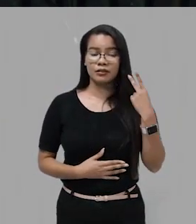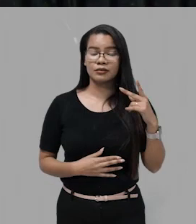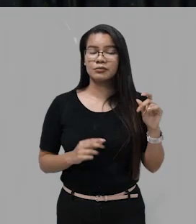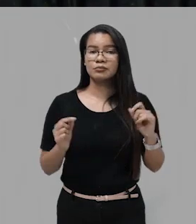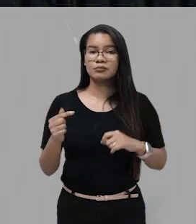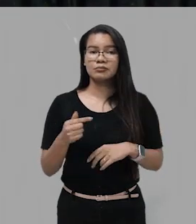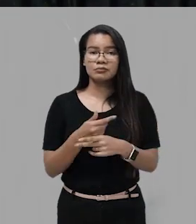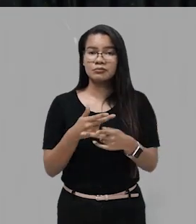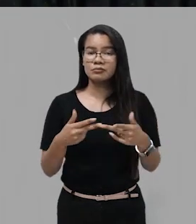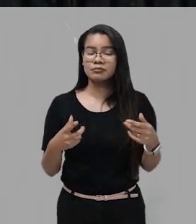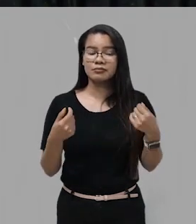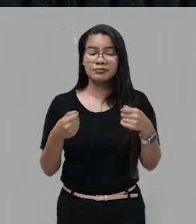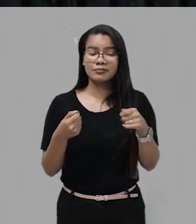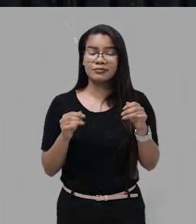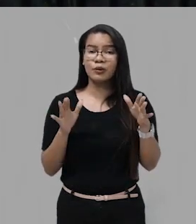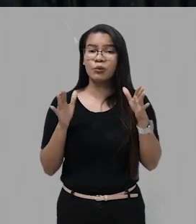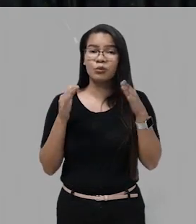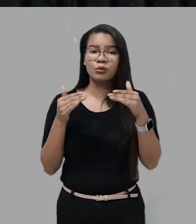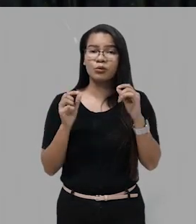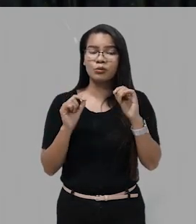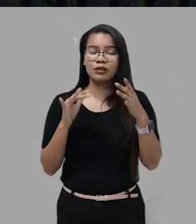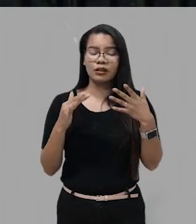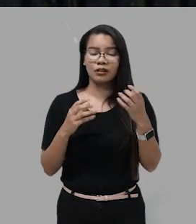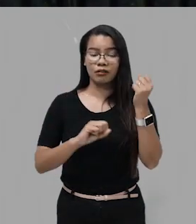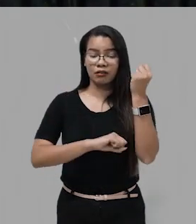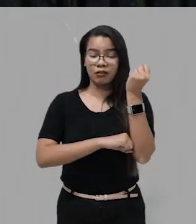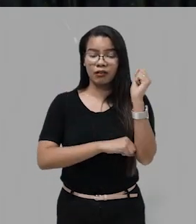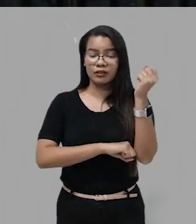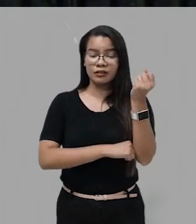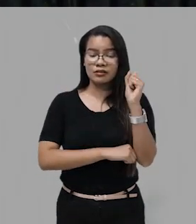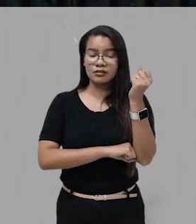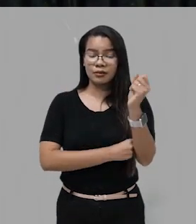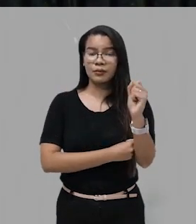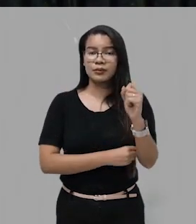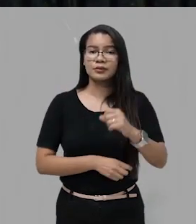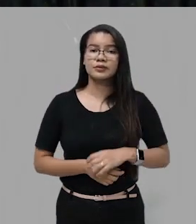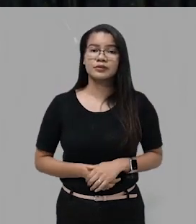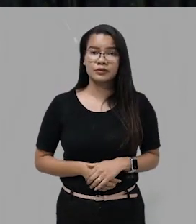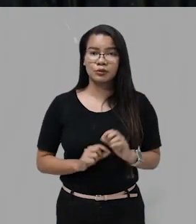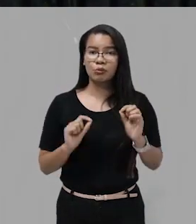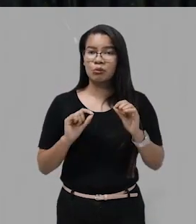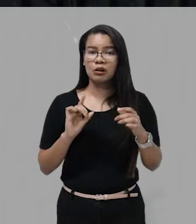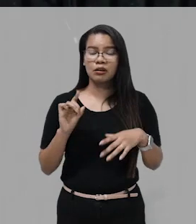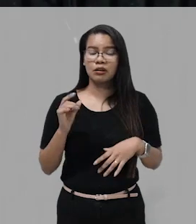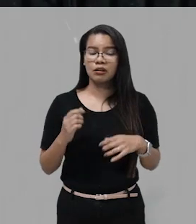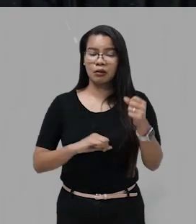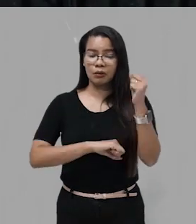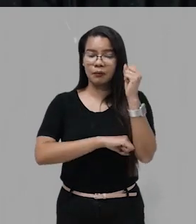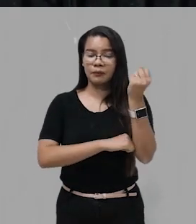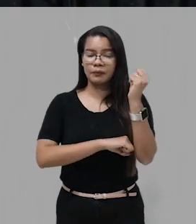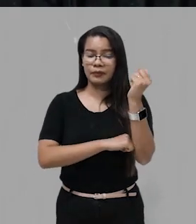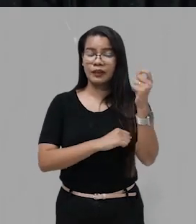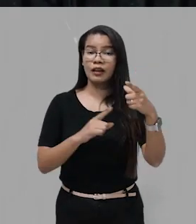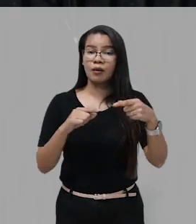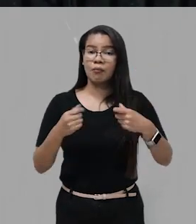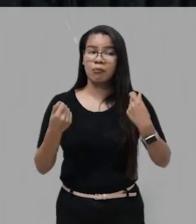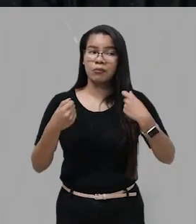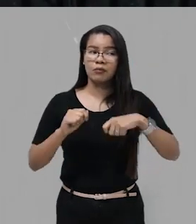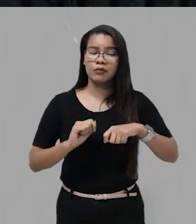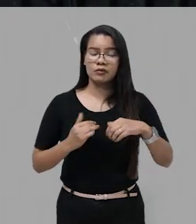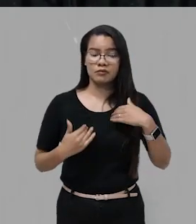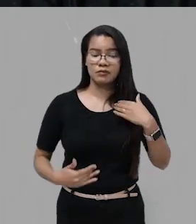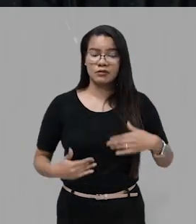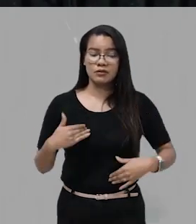que exige muita o quê? Muita coordenação motora. Coordenação motora é uma capacidade